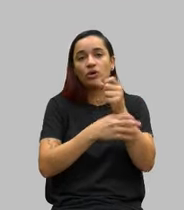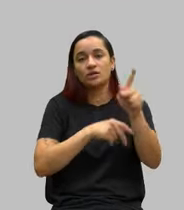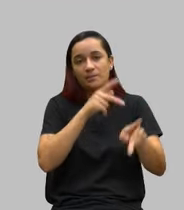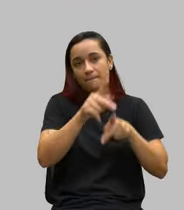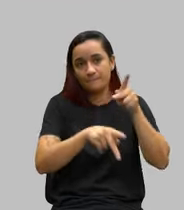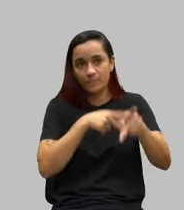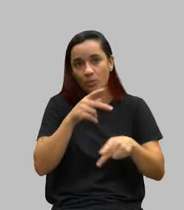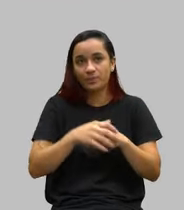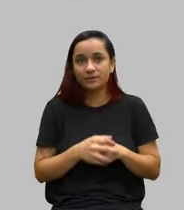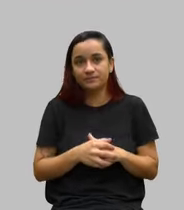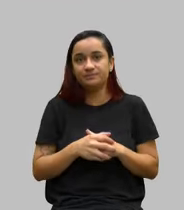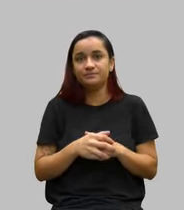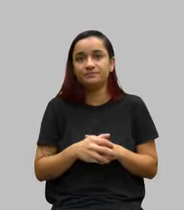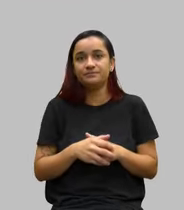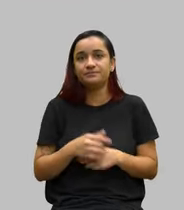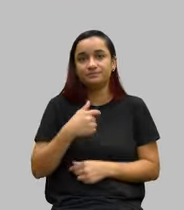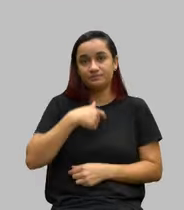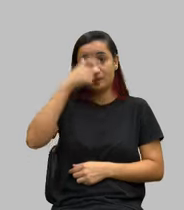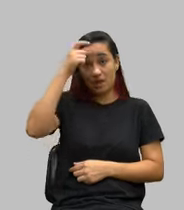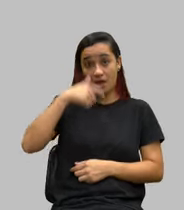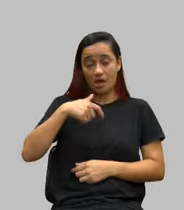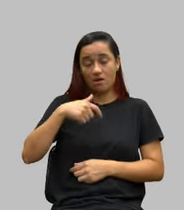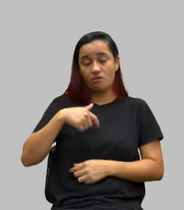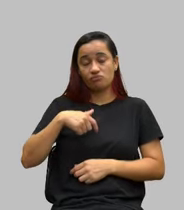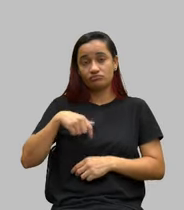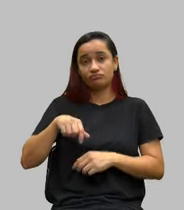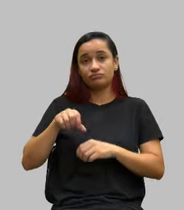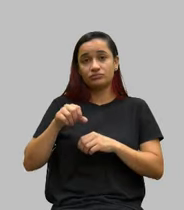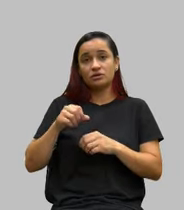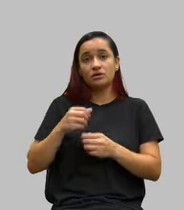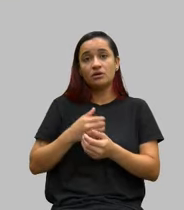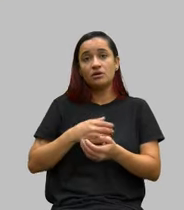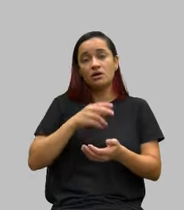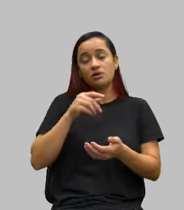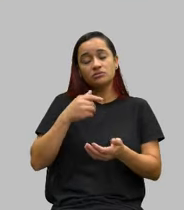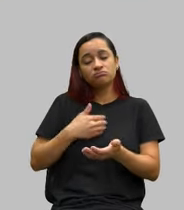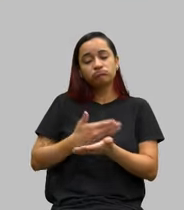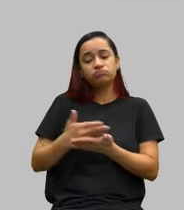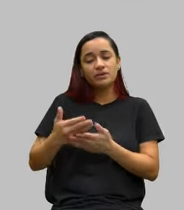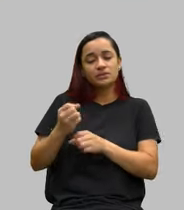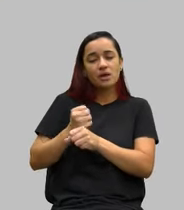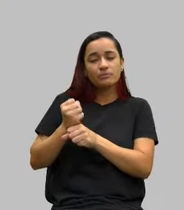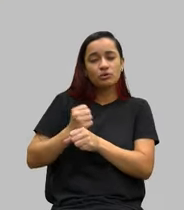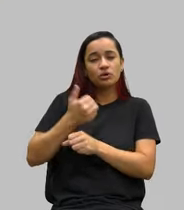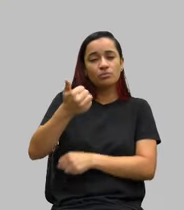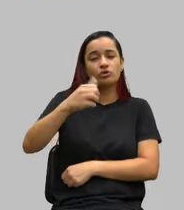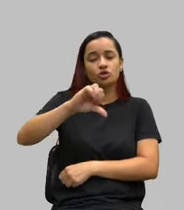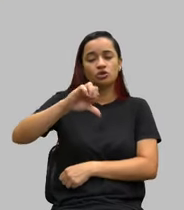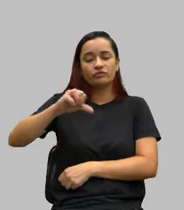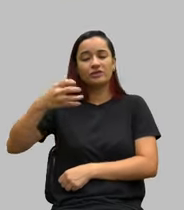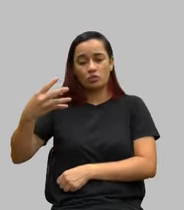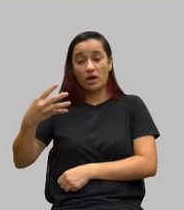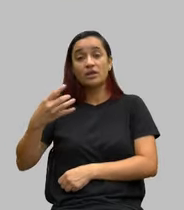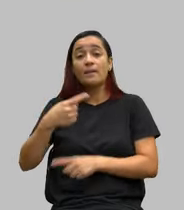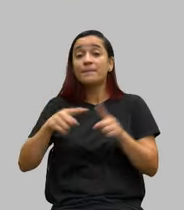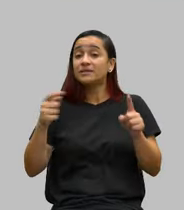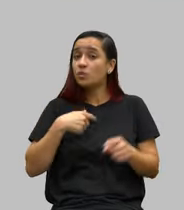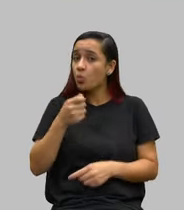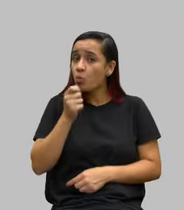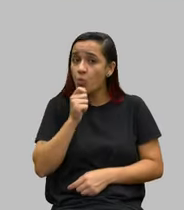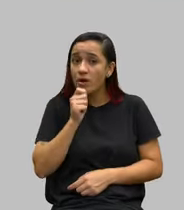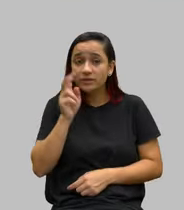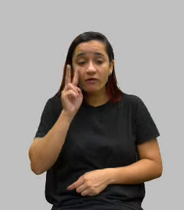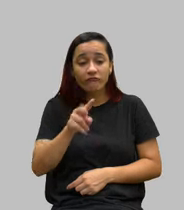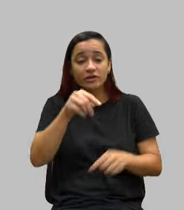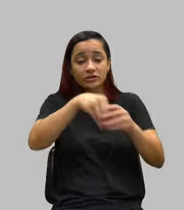pública eu eu leciono desde desde desde 94 deputados e Eu ainda vejo colegas em sala de alta citando